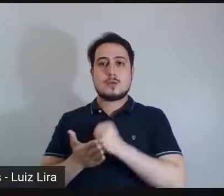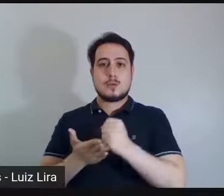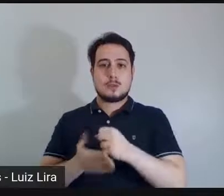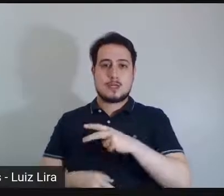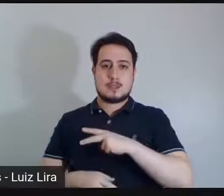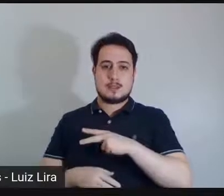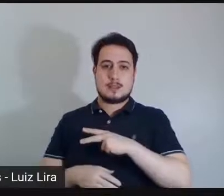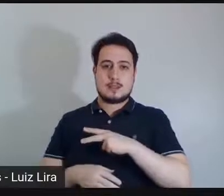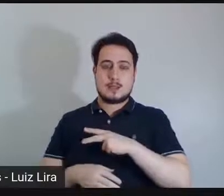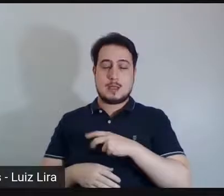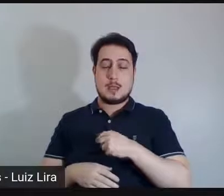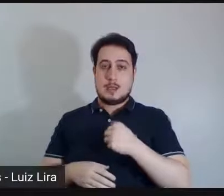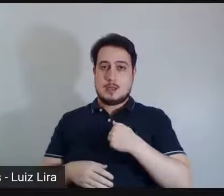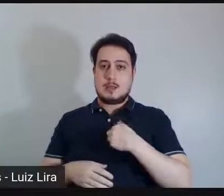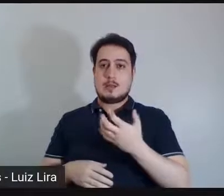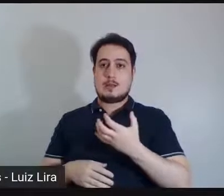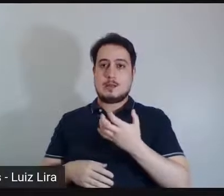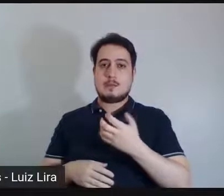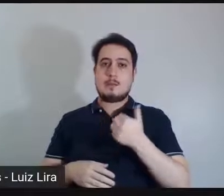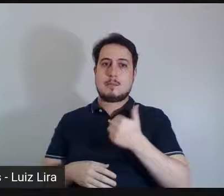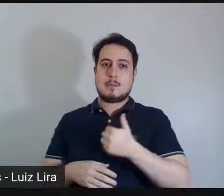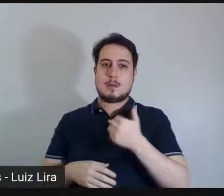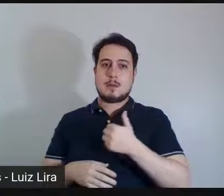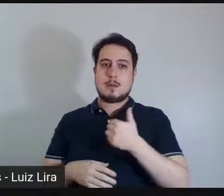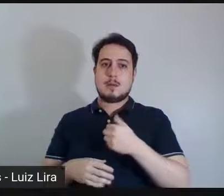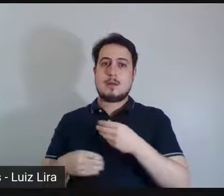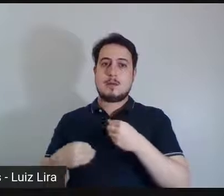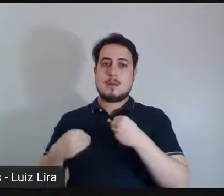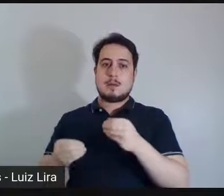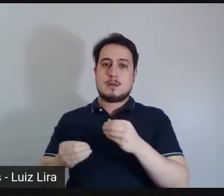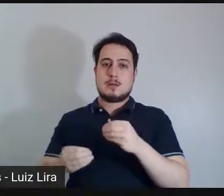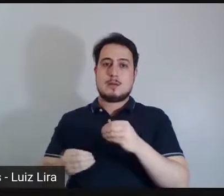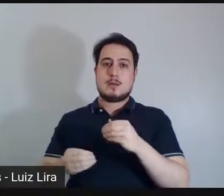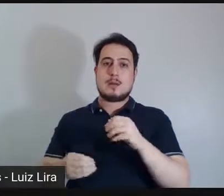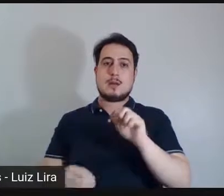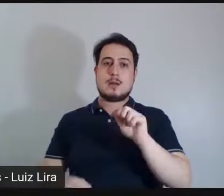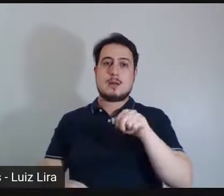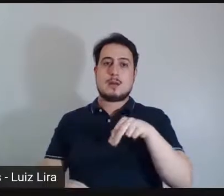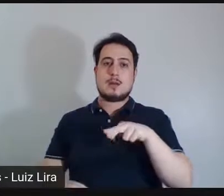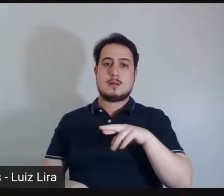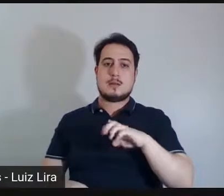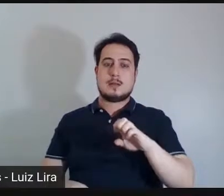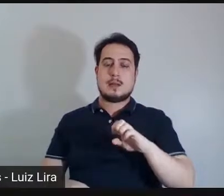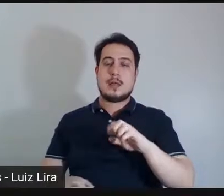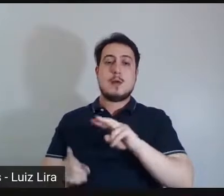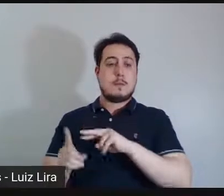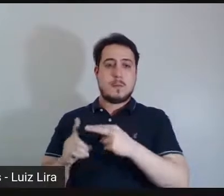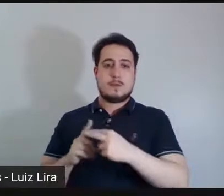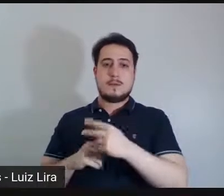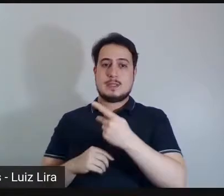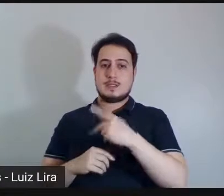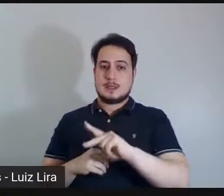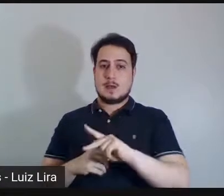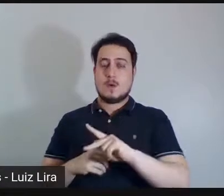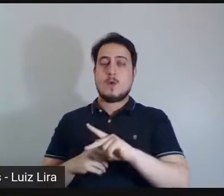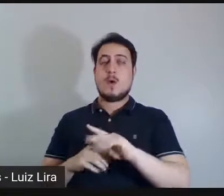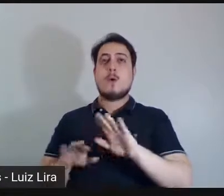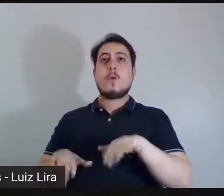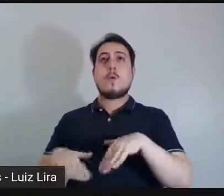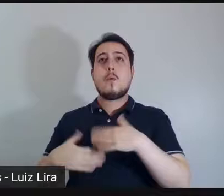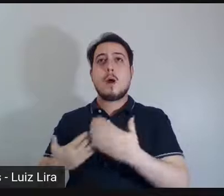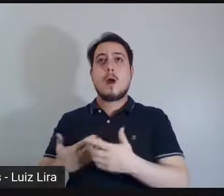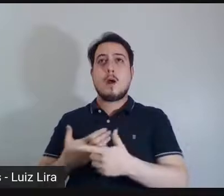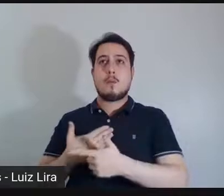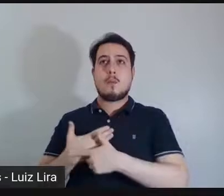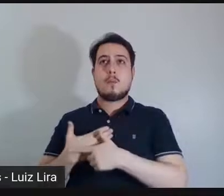queria que, primeiro, né, vou dar a palavra à doutora André, que comentasse, do ponto de vista dela, qual seria o papel do